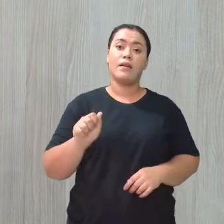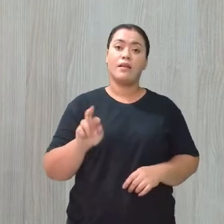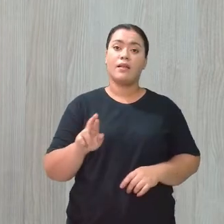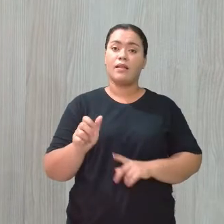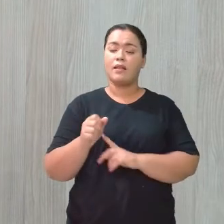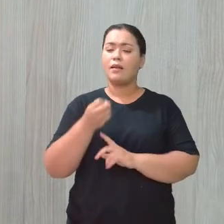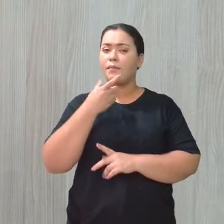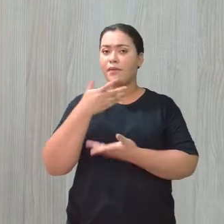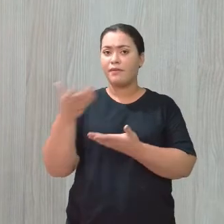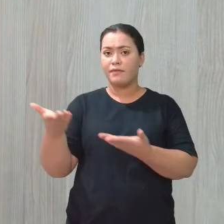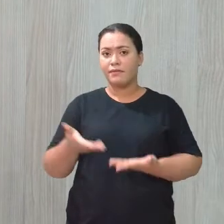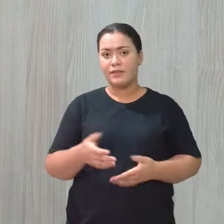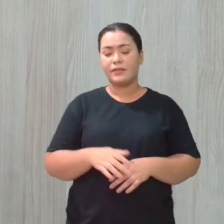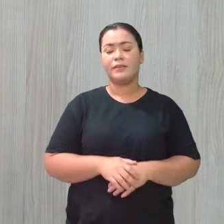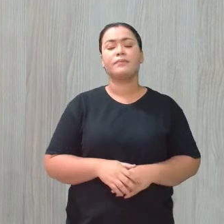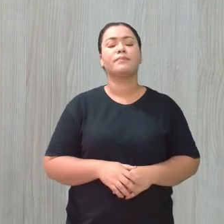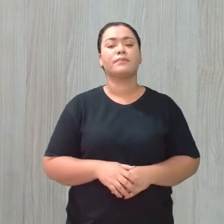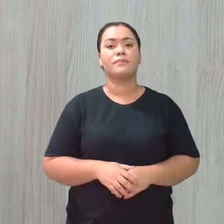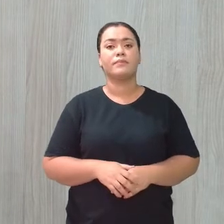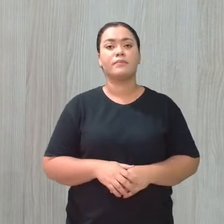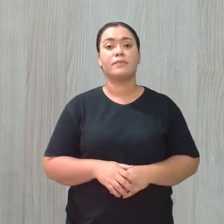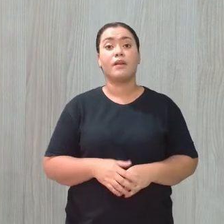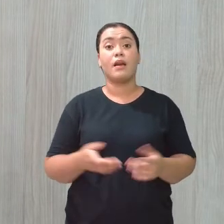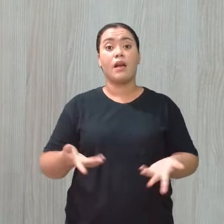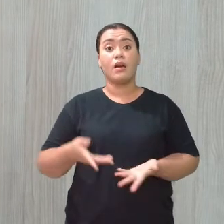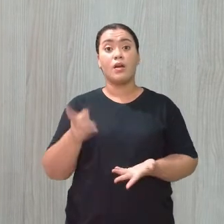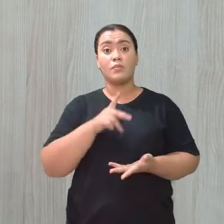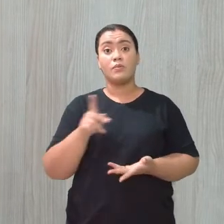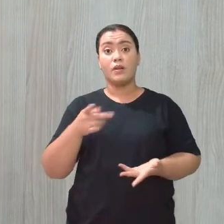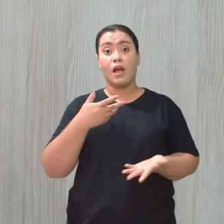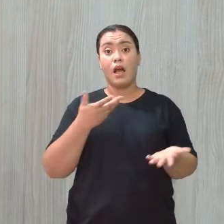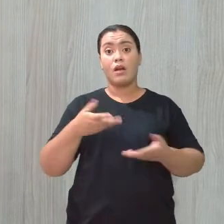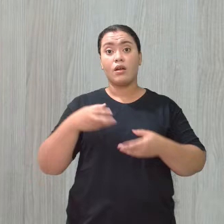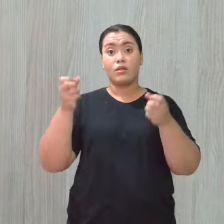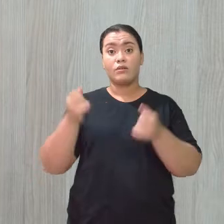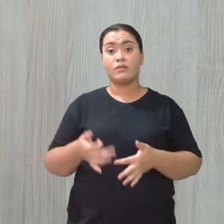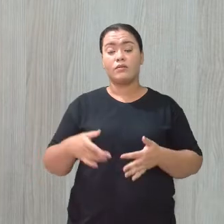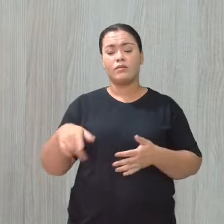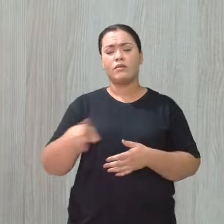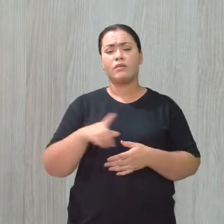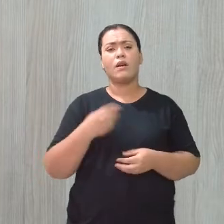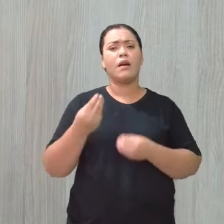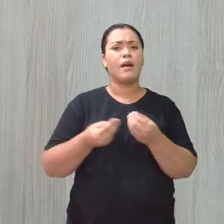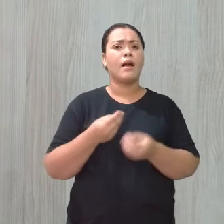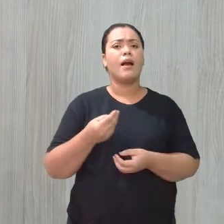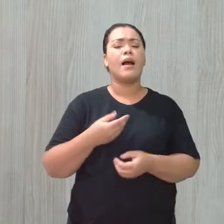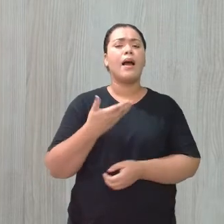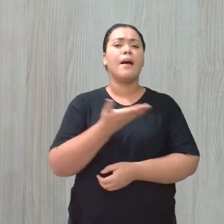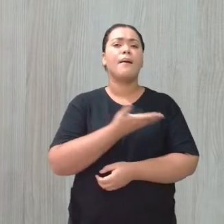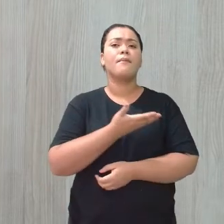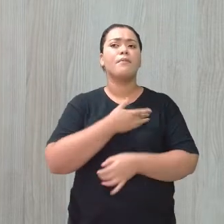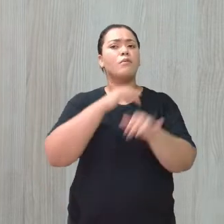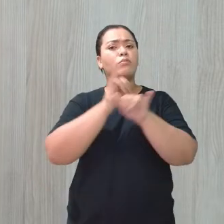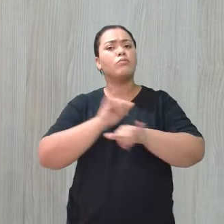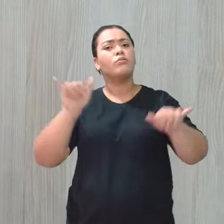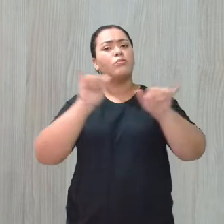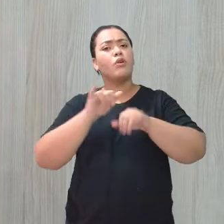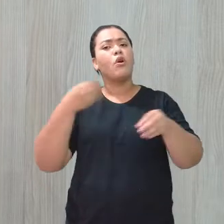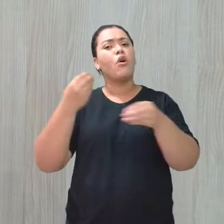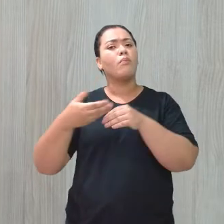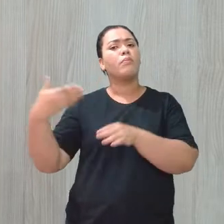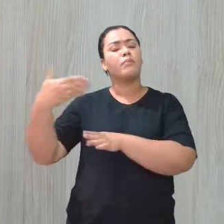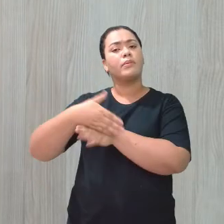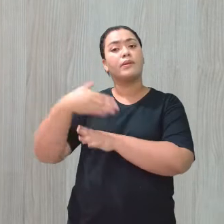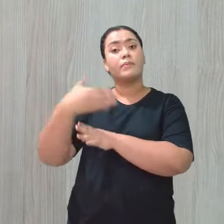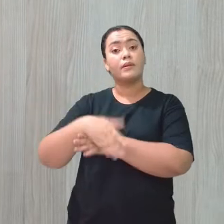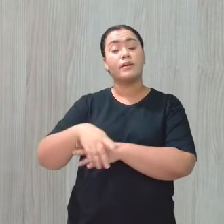né? E como a professora Cláudia acabou de falar, falem para os amigos como foi que vocês conseguiram entrar, ensinem para